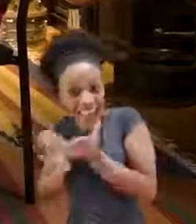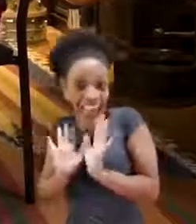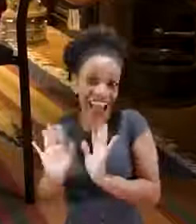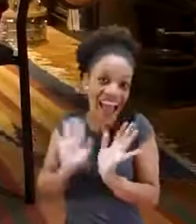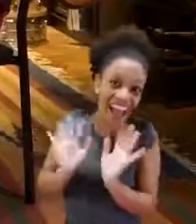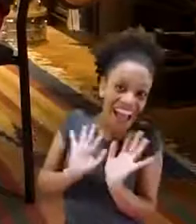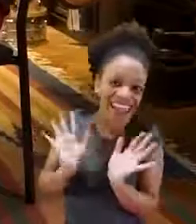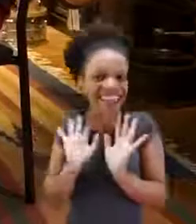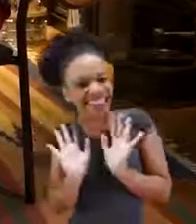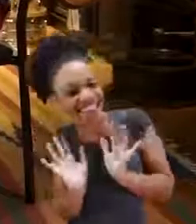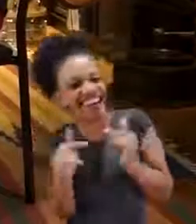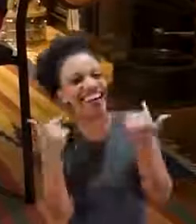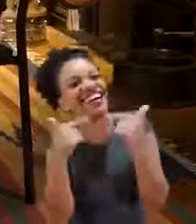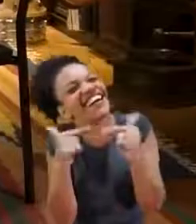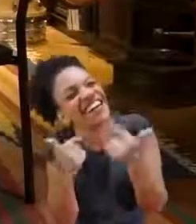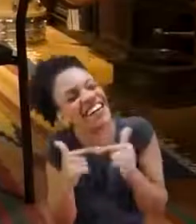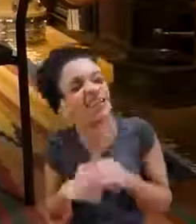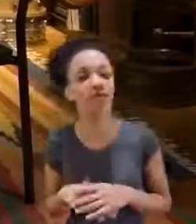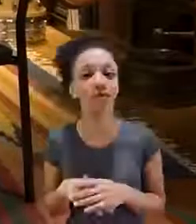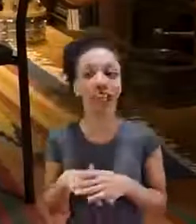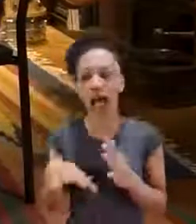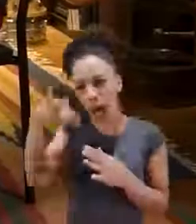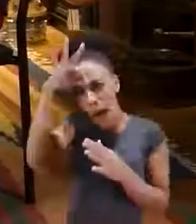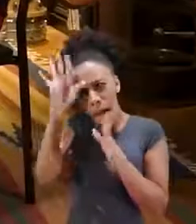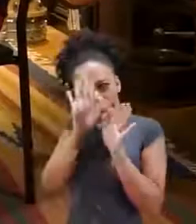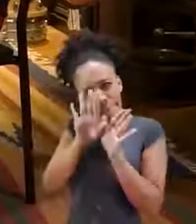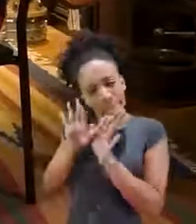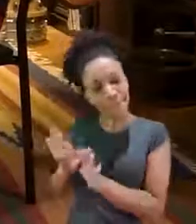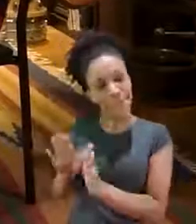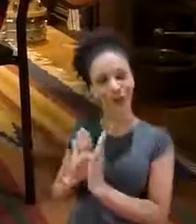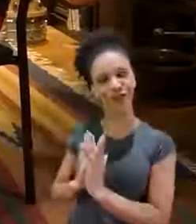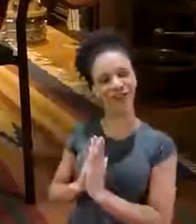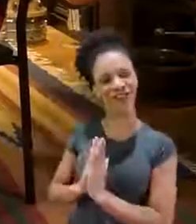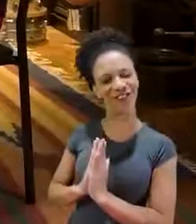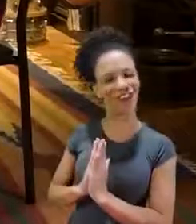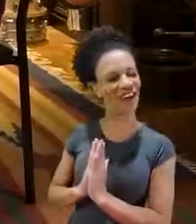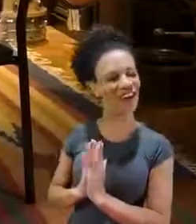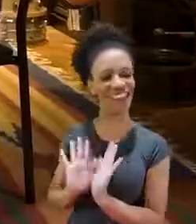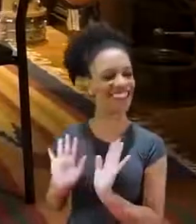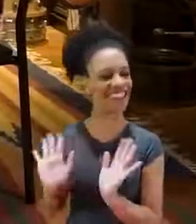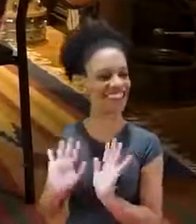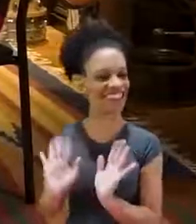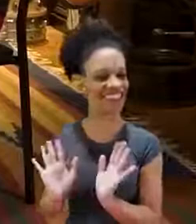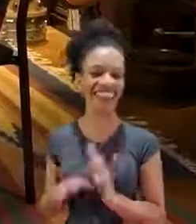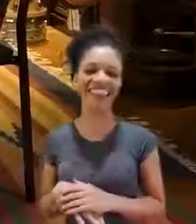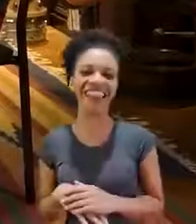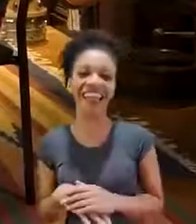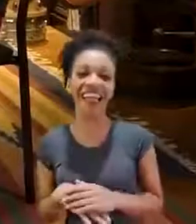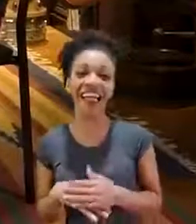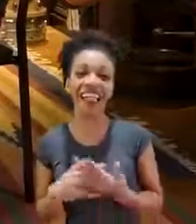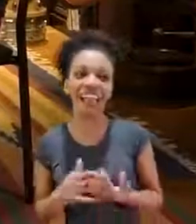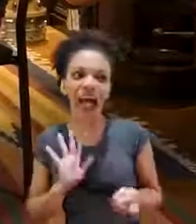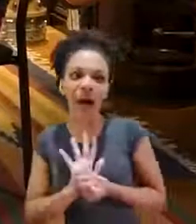criada nessa rua tira essa daqui pelo amor de Deus tô